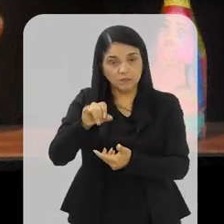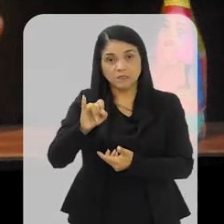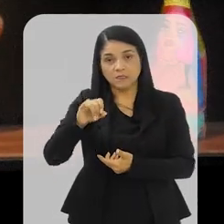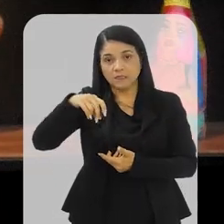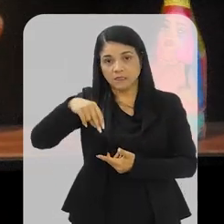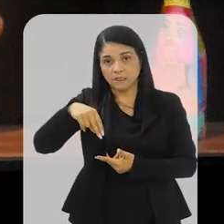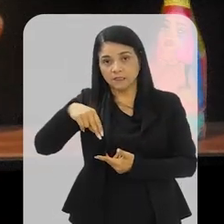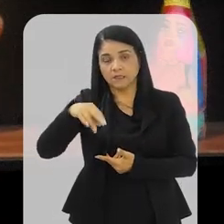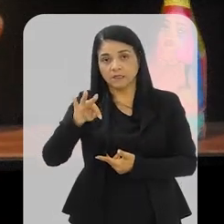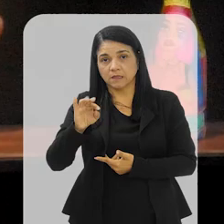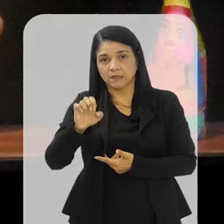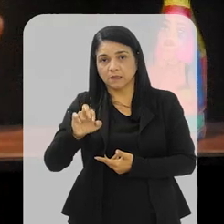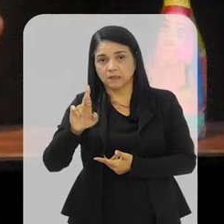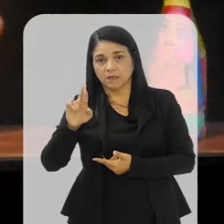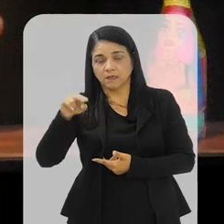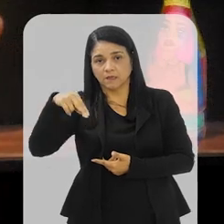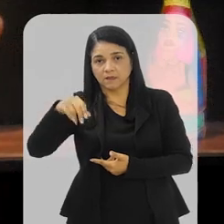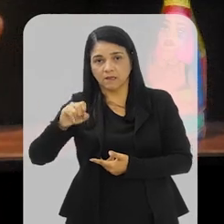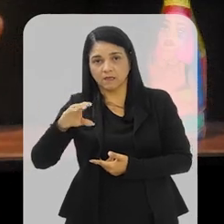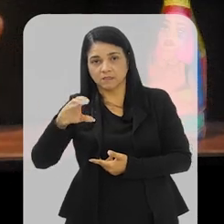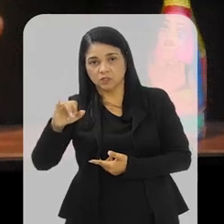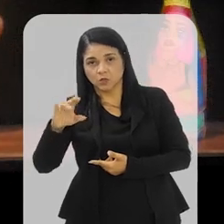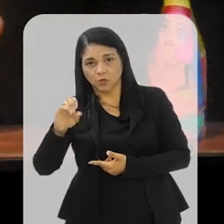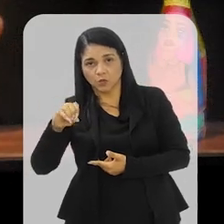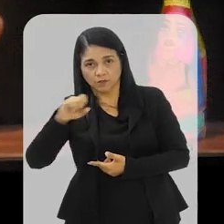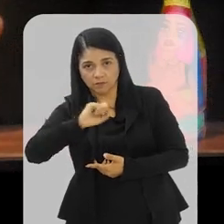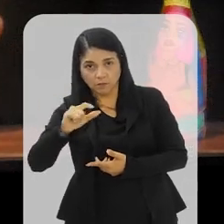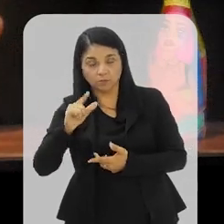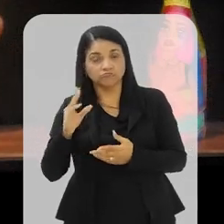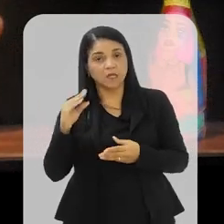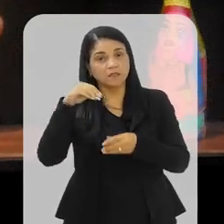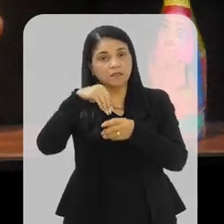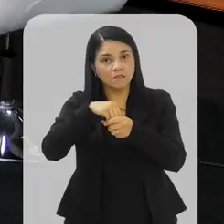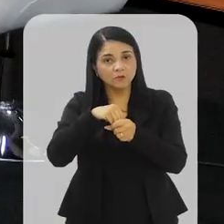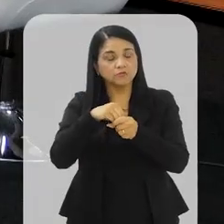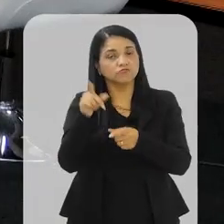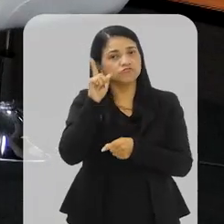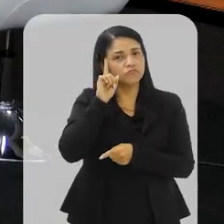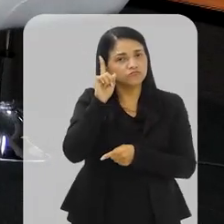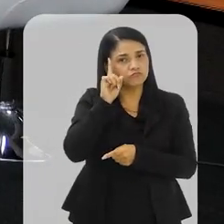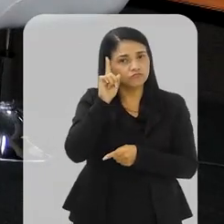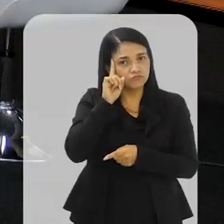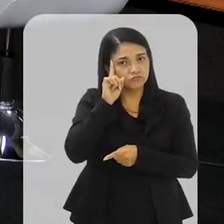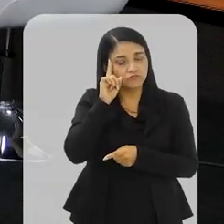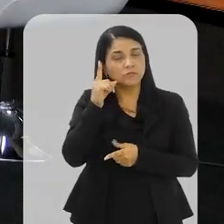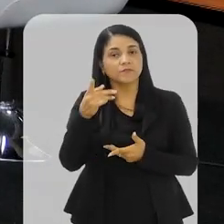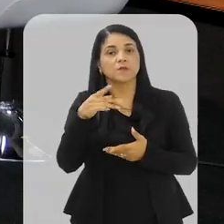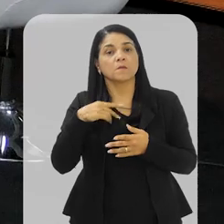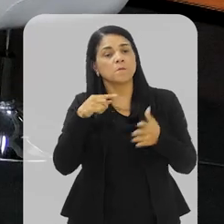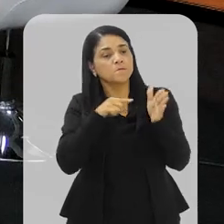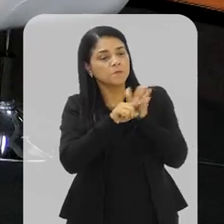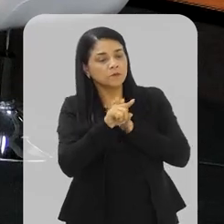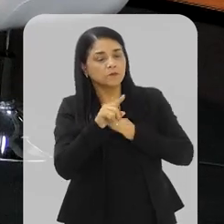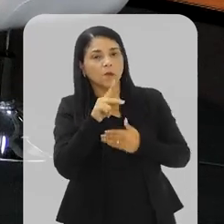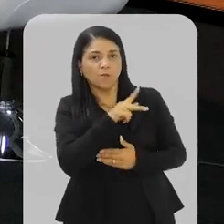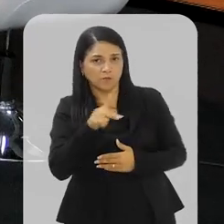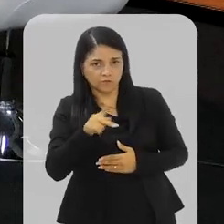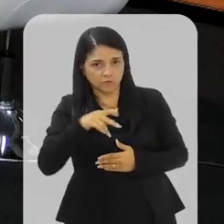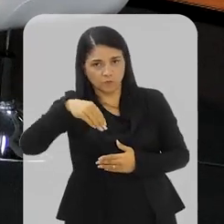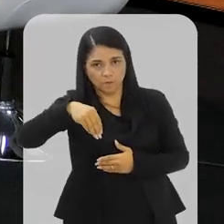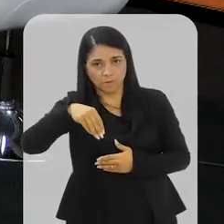nosso direito interno ao o nosso cotidiano começando Por isso gostaria de perguntar ao professor Marcos